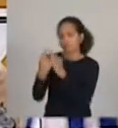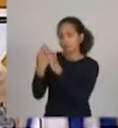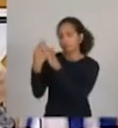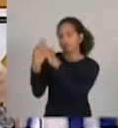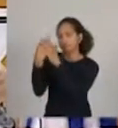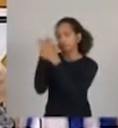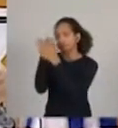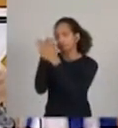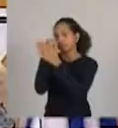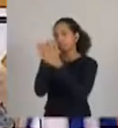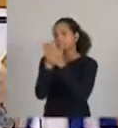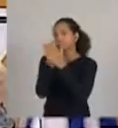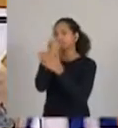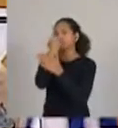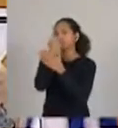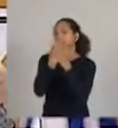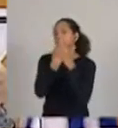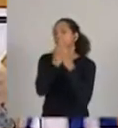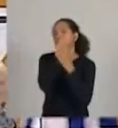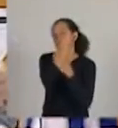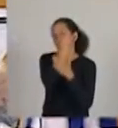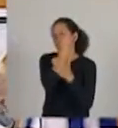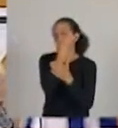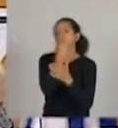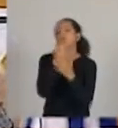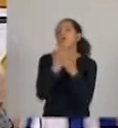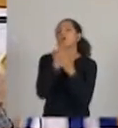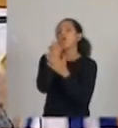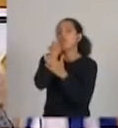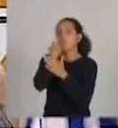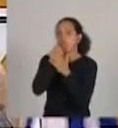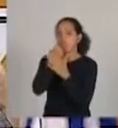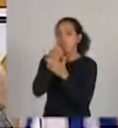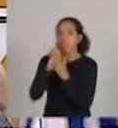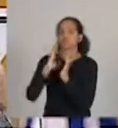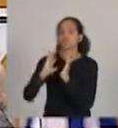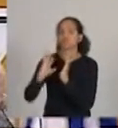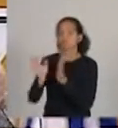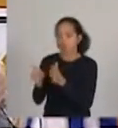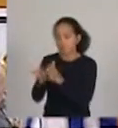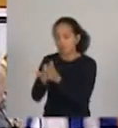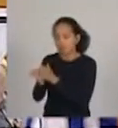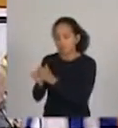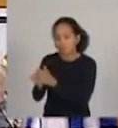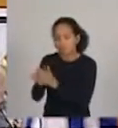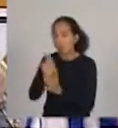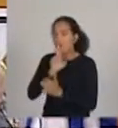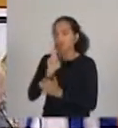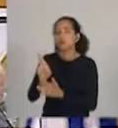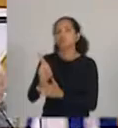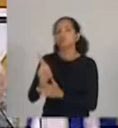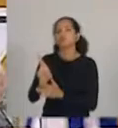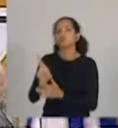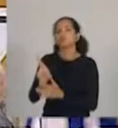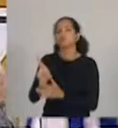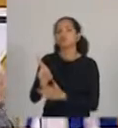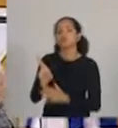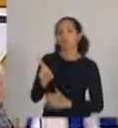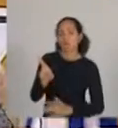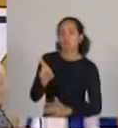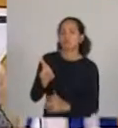coleta do RT e do PCR nesse passageiro suspeito. O resultado foi